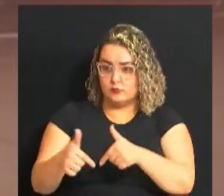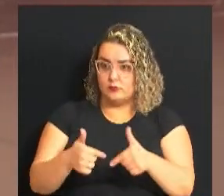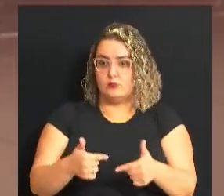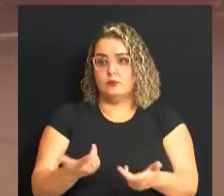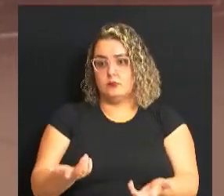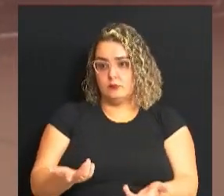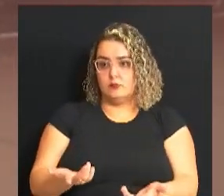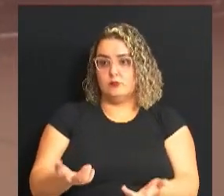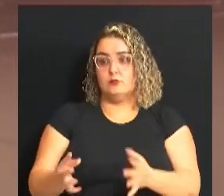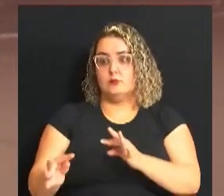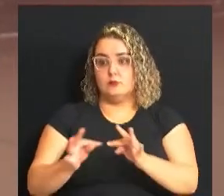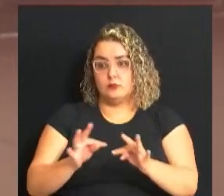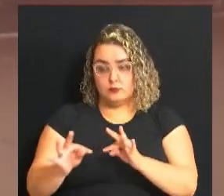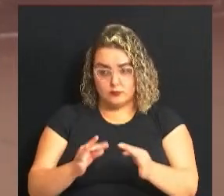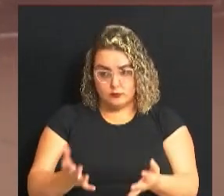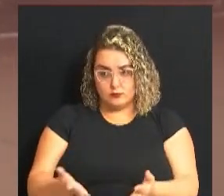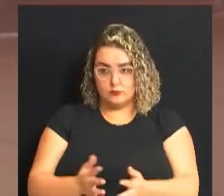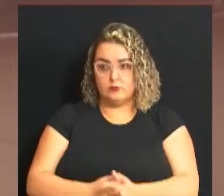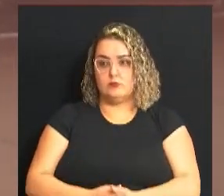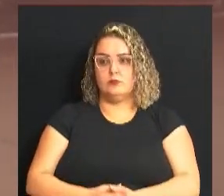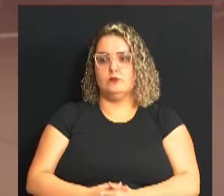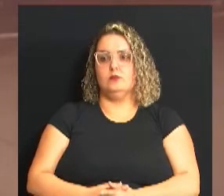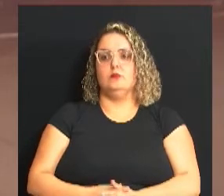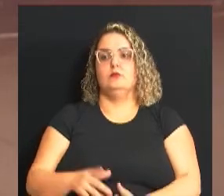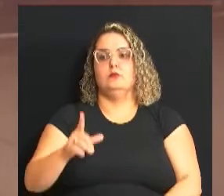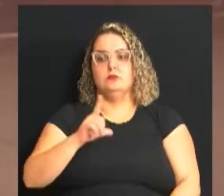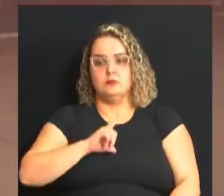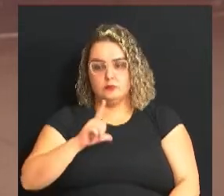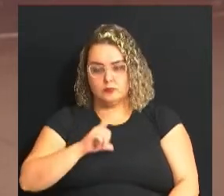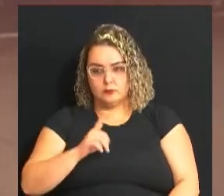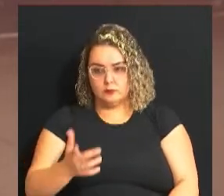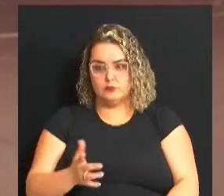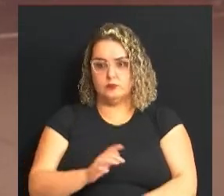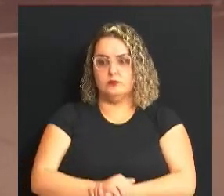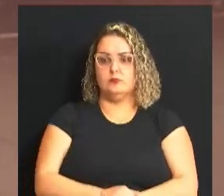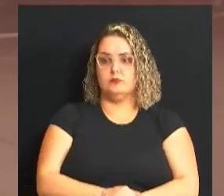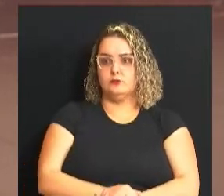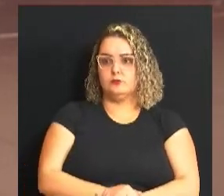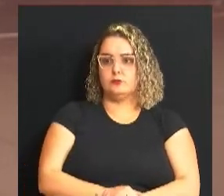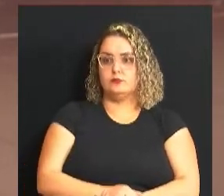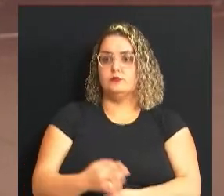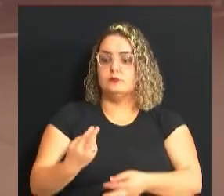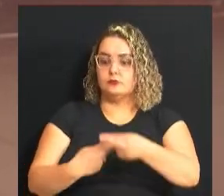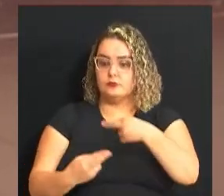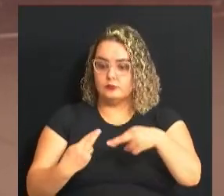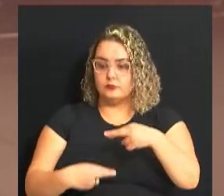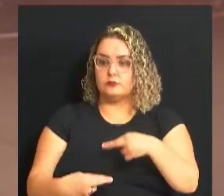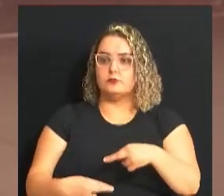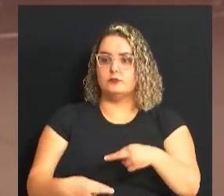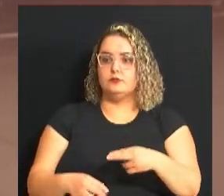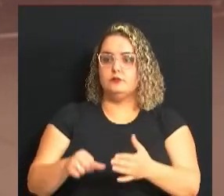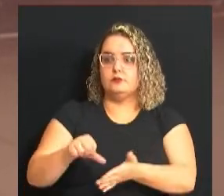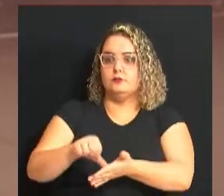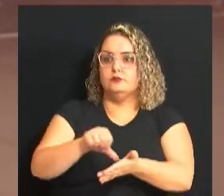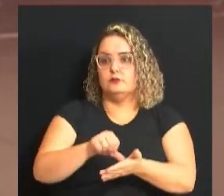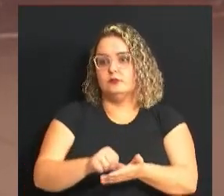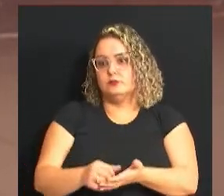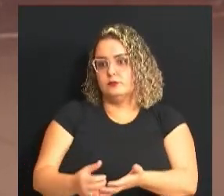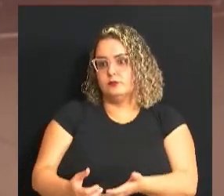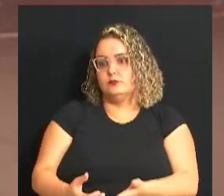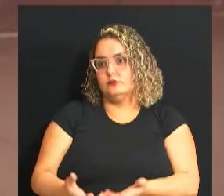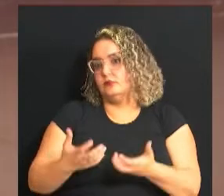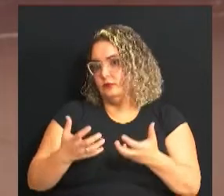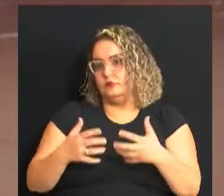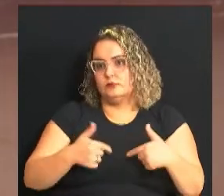são técnicos. Nós temos uma relação de núcleos. Eu gostaria de trabalhar com os